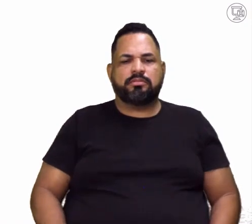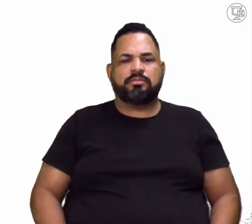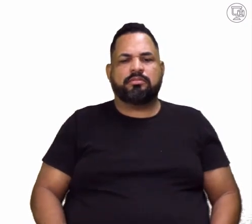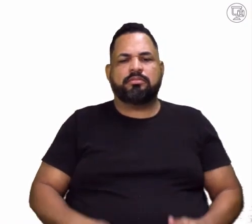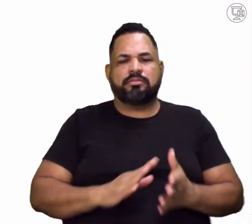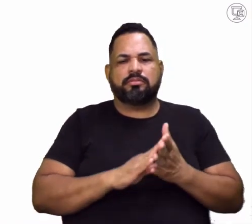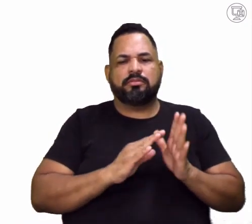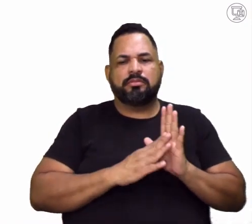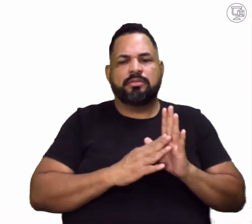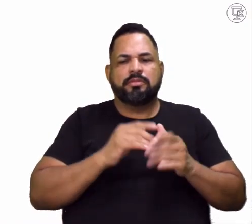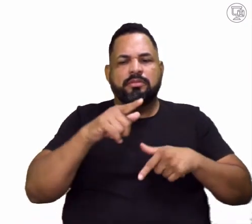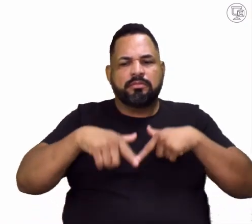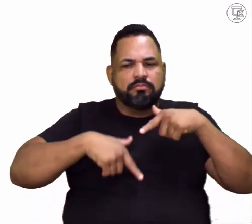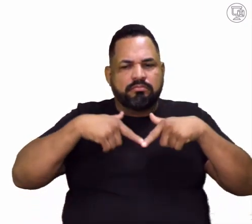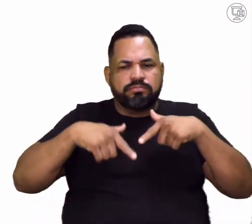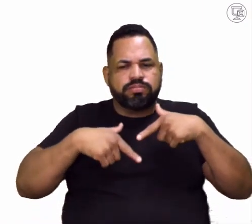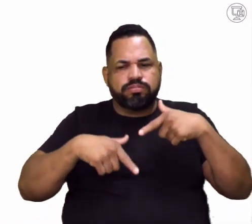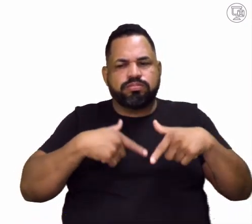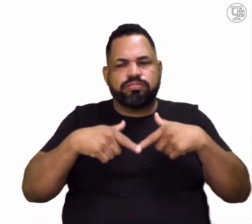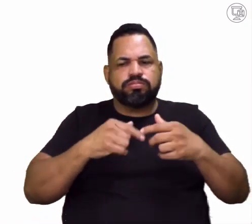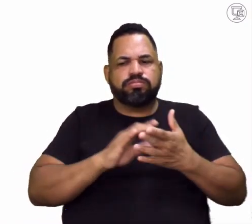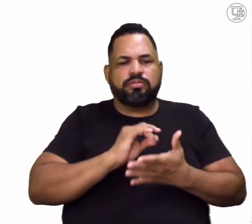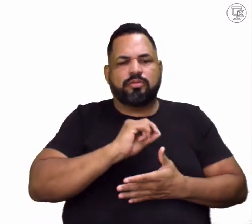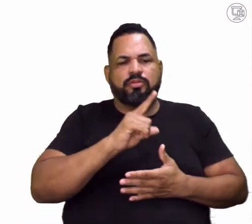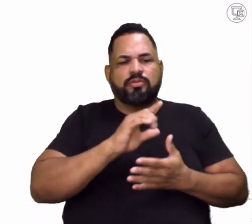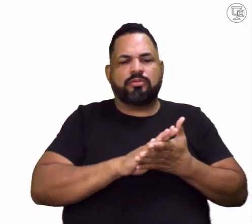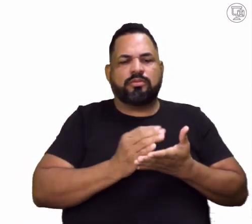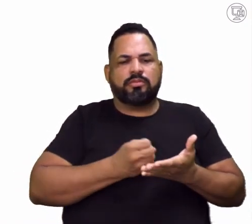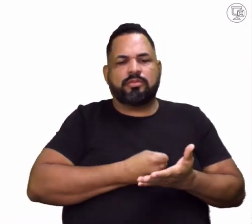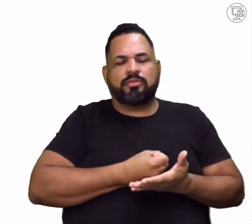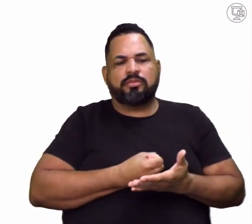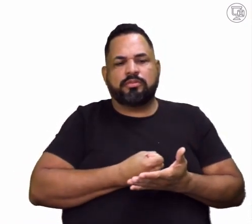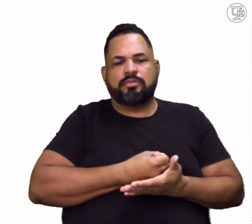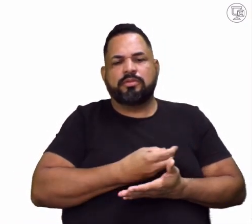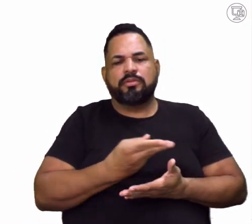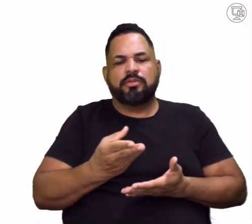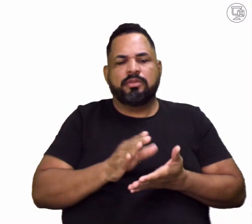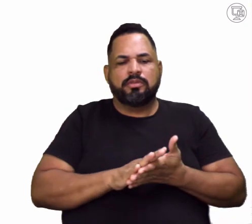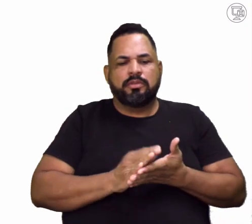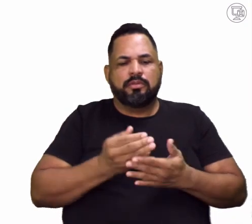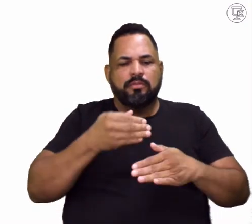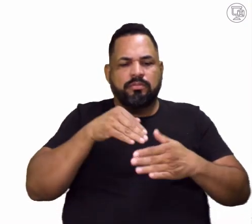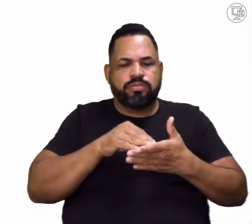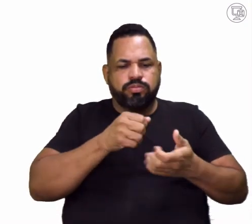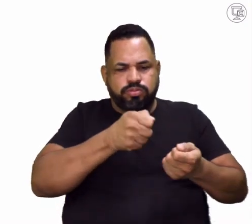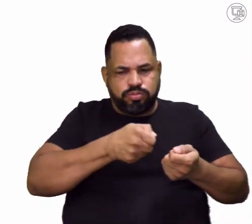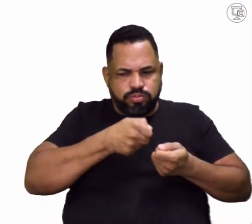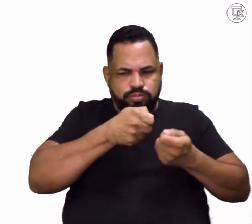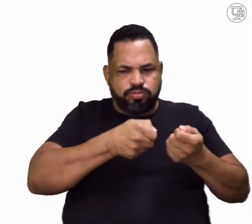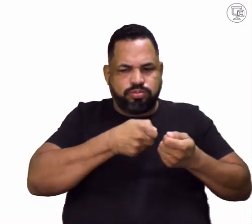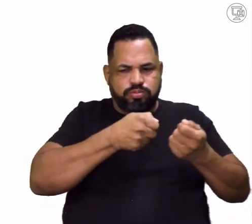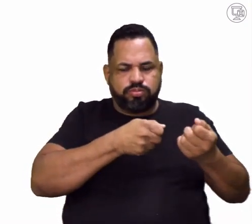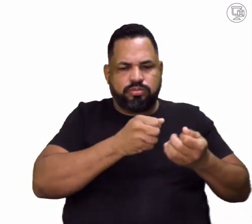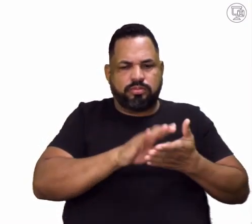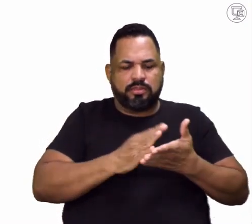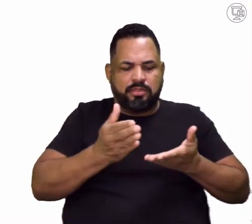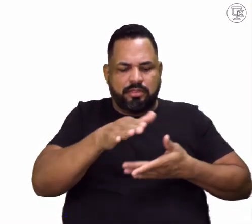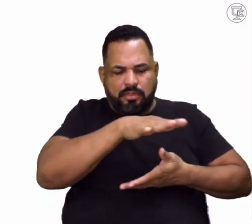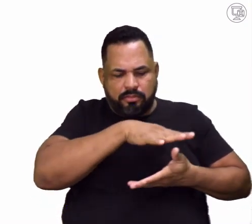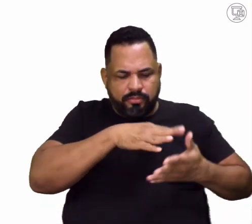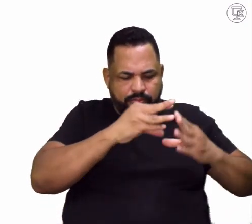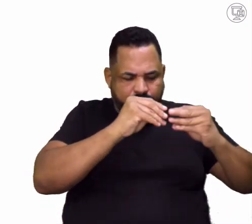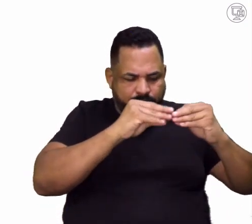informaram produzir em maior ou menor quantidade o concreto armado né que é o concreto com ferragem né